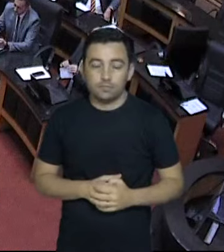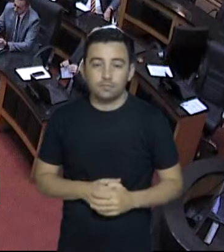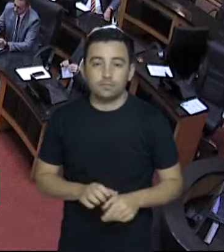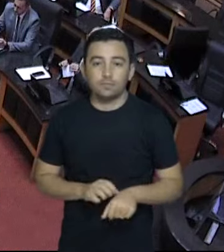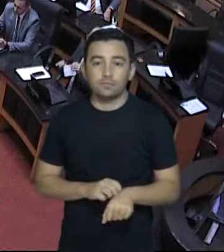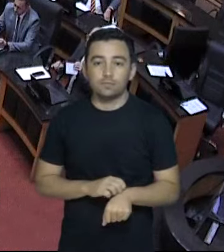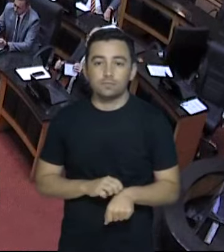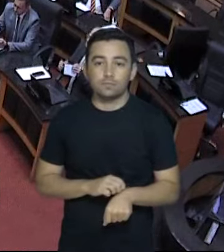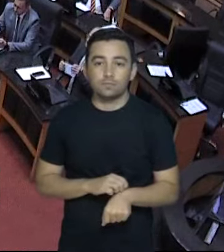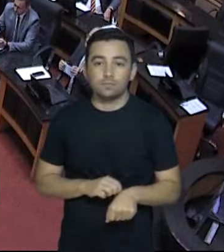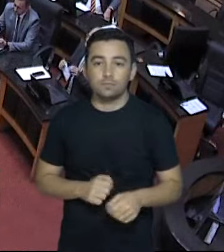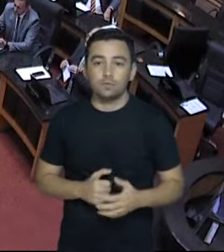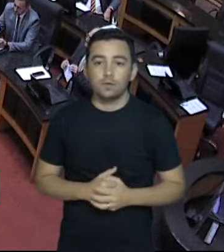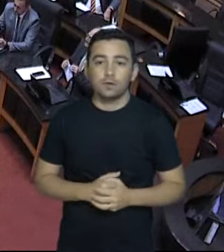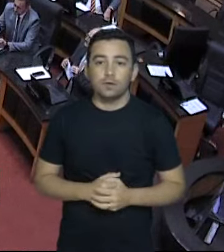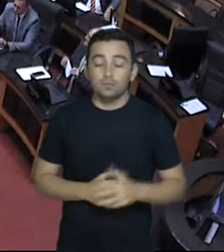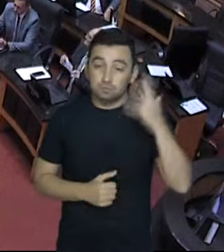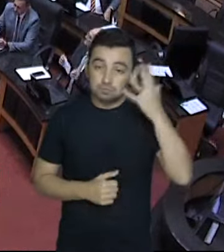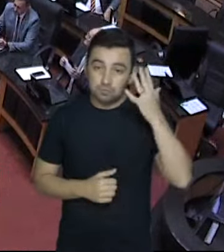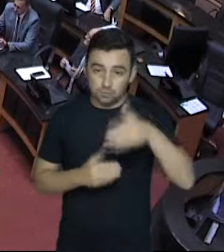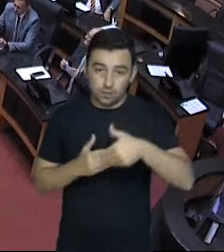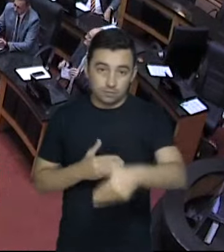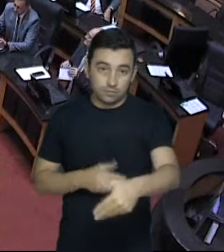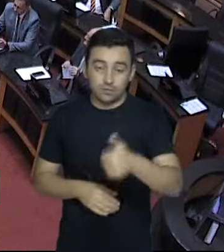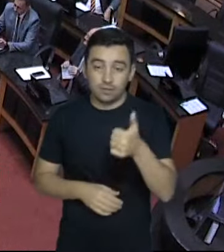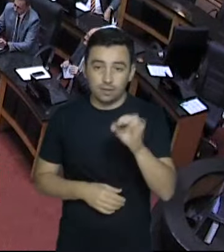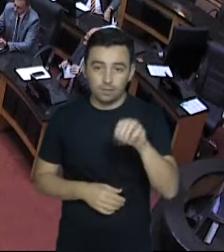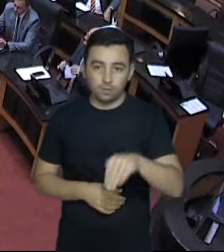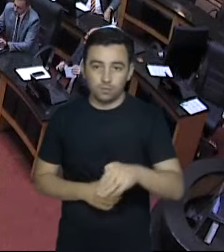fará uso da palavra, tem o tempo de até 10 minutos.